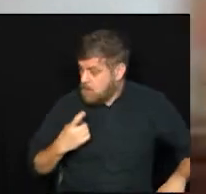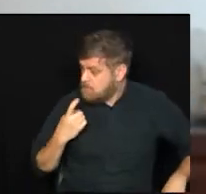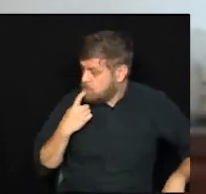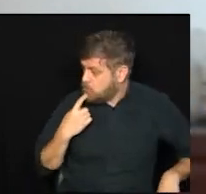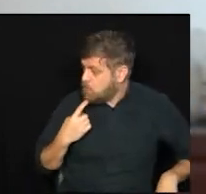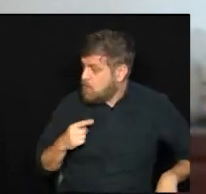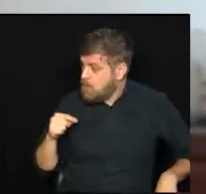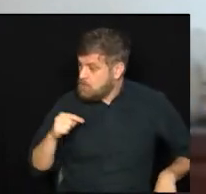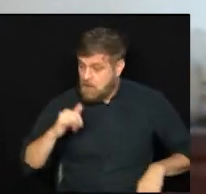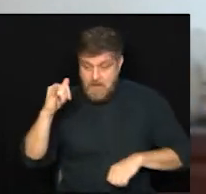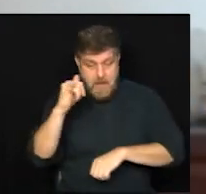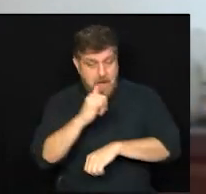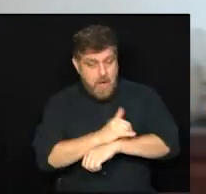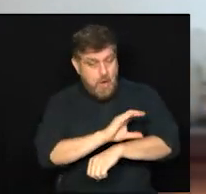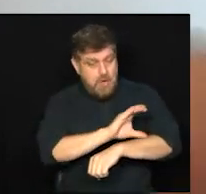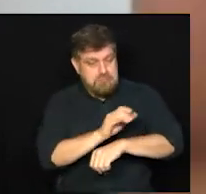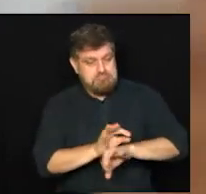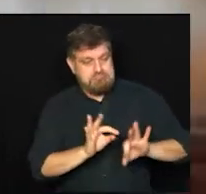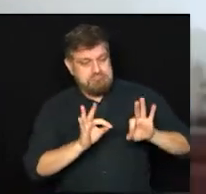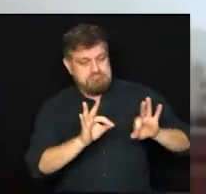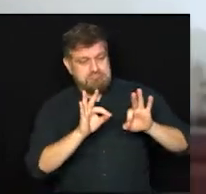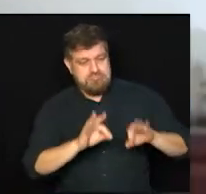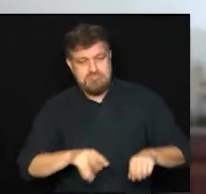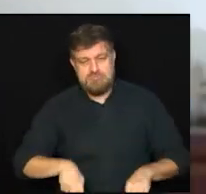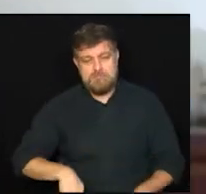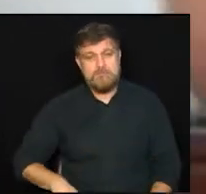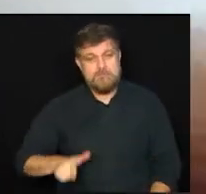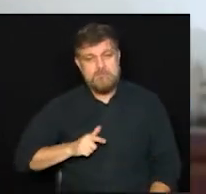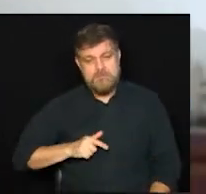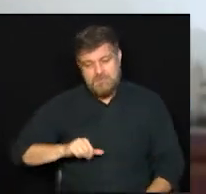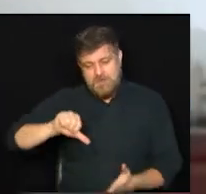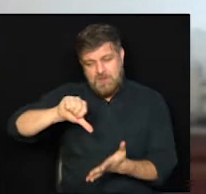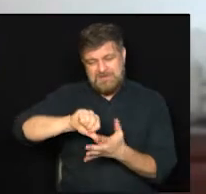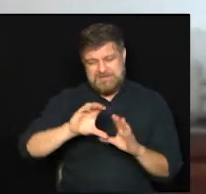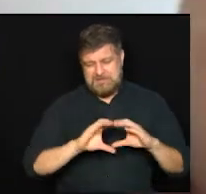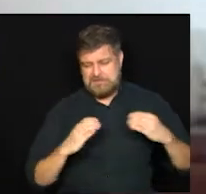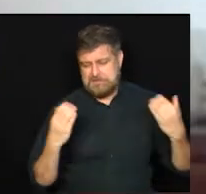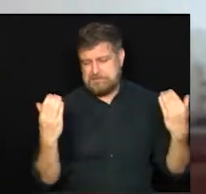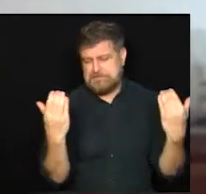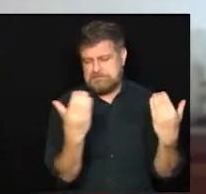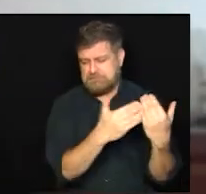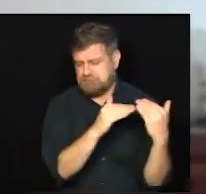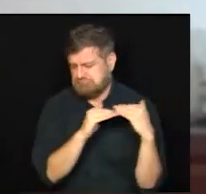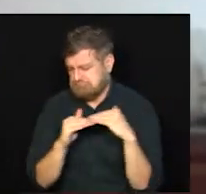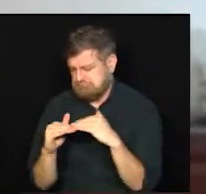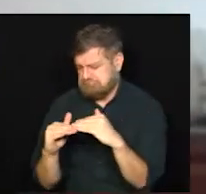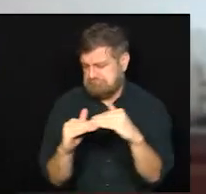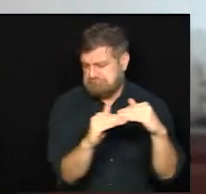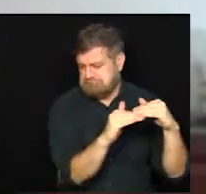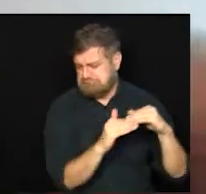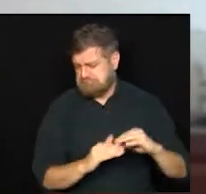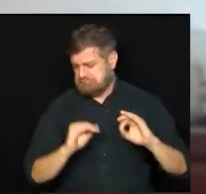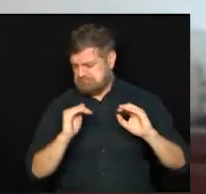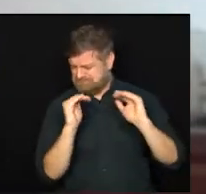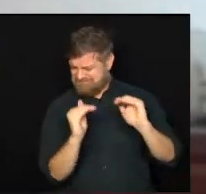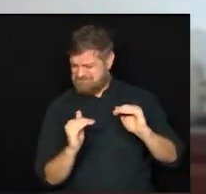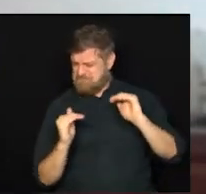cidade, um aeroporto de nível internacional, um centro de eventos de padrão mundial, como é o Royal Palm Hall,